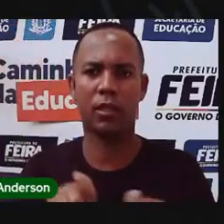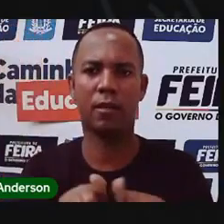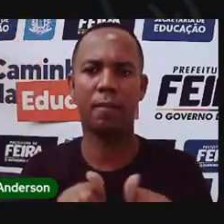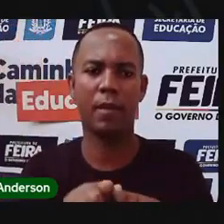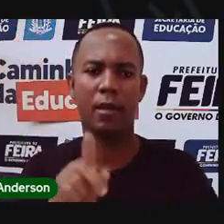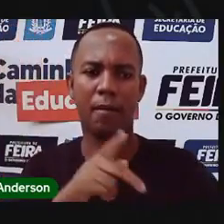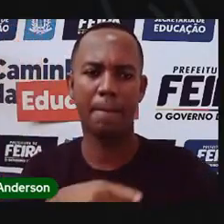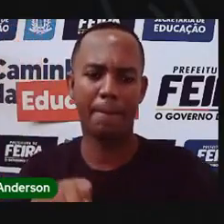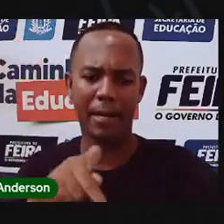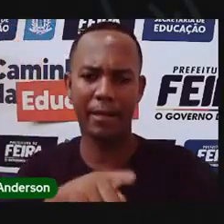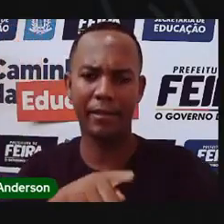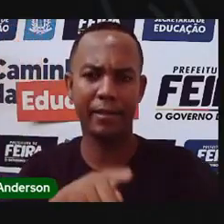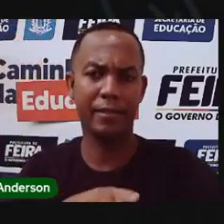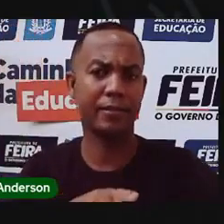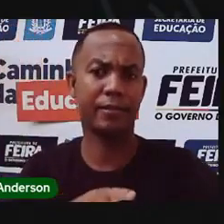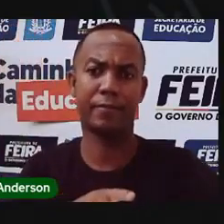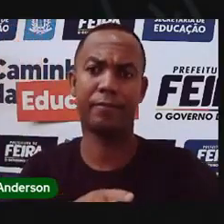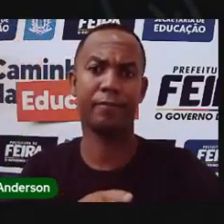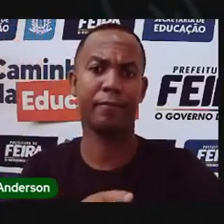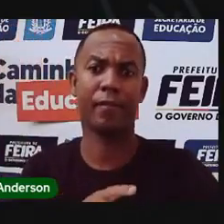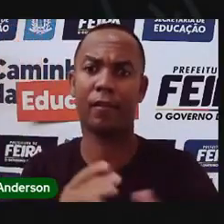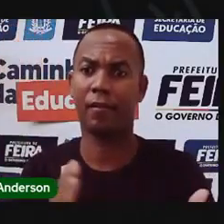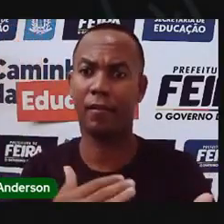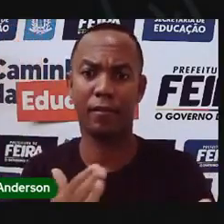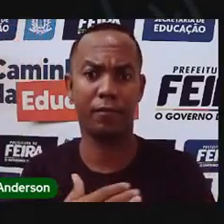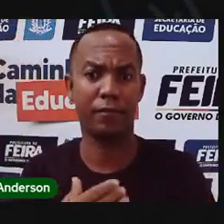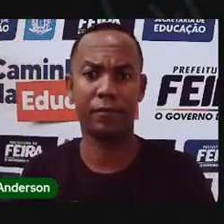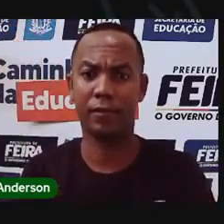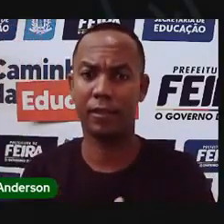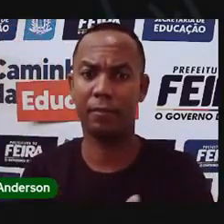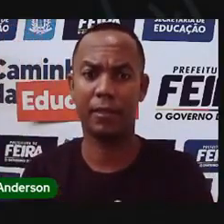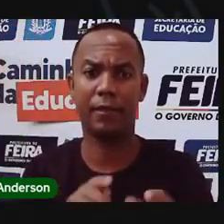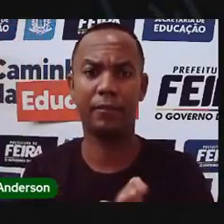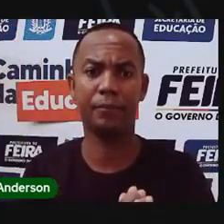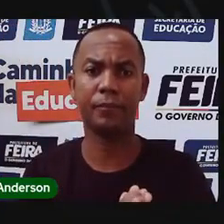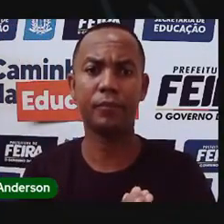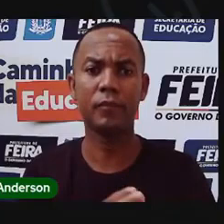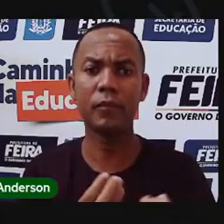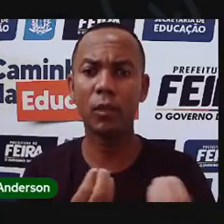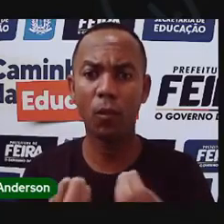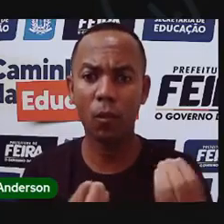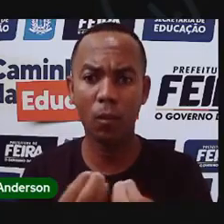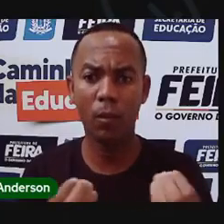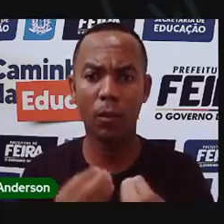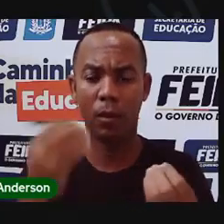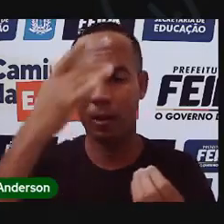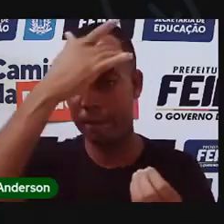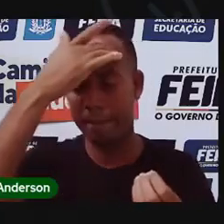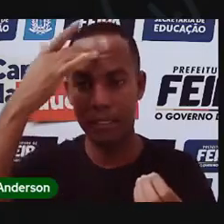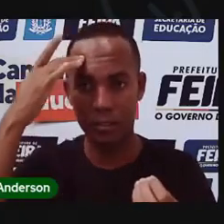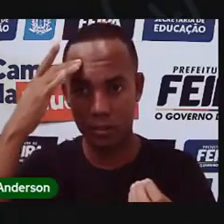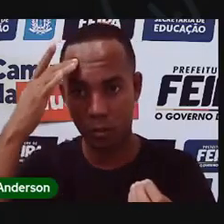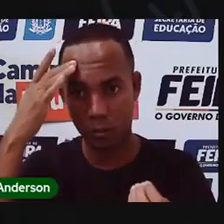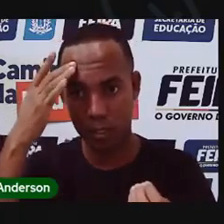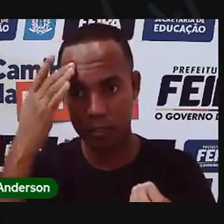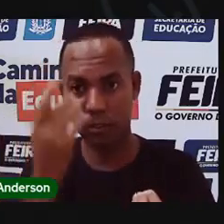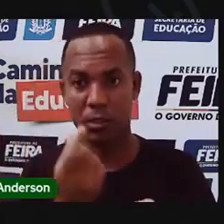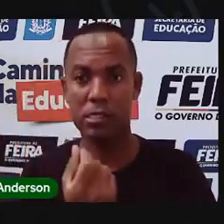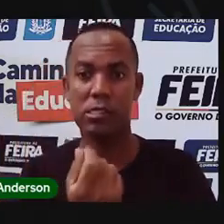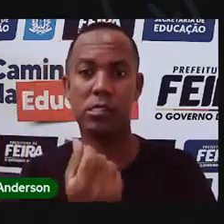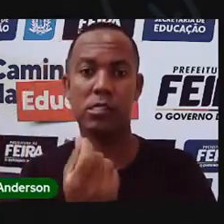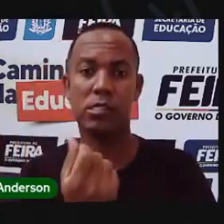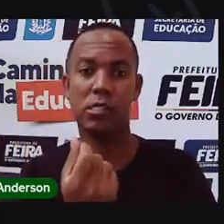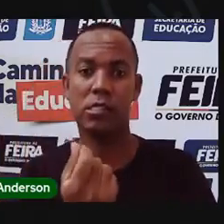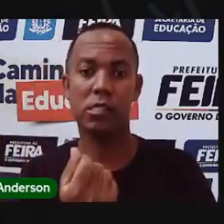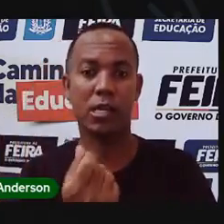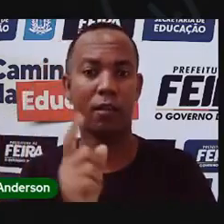país através desses livros. E por serem pessoas, tá, com poder aquisitivo menor, o que é um poder aquisitivo? Quando a gente